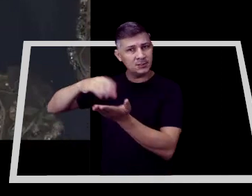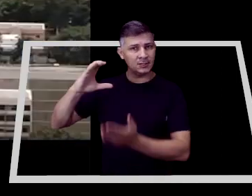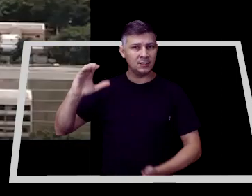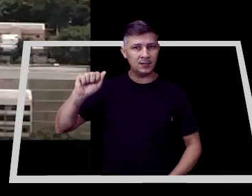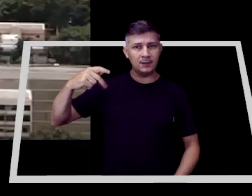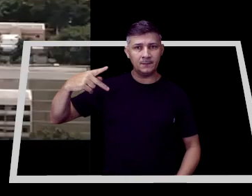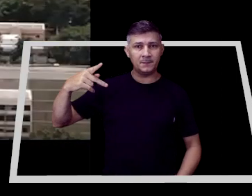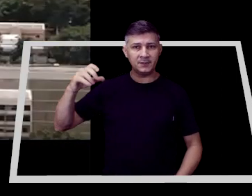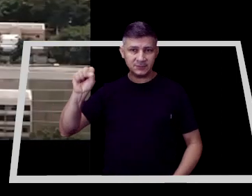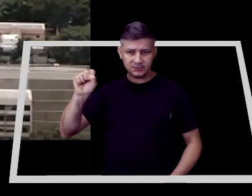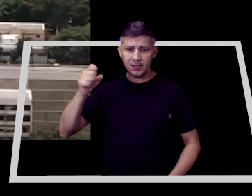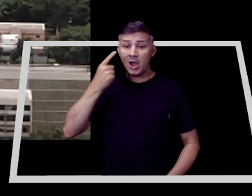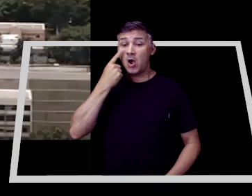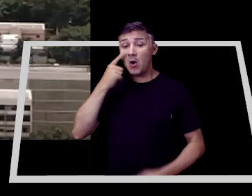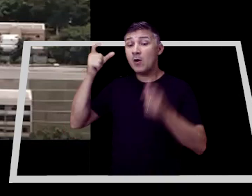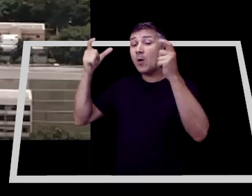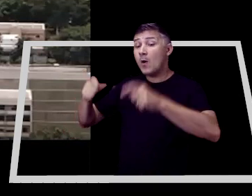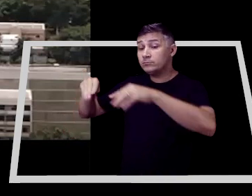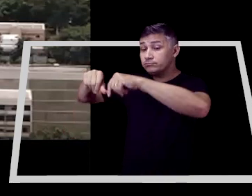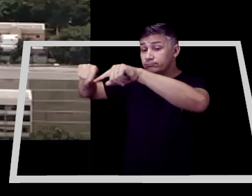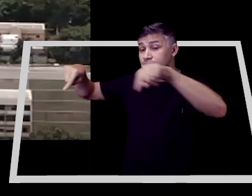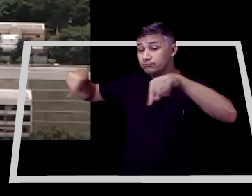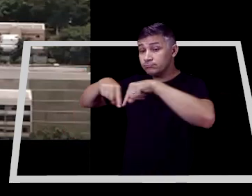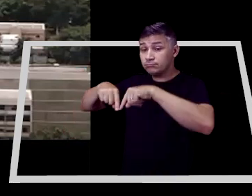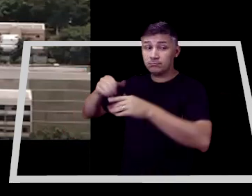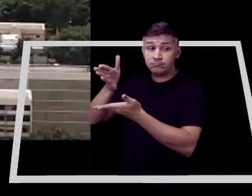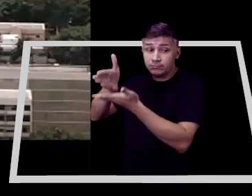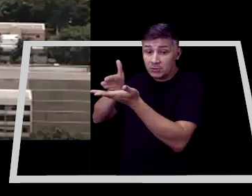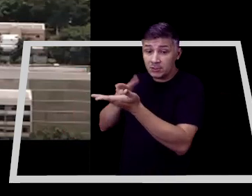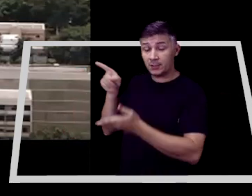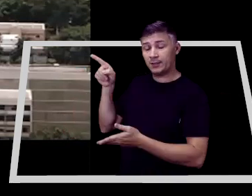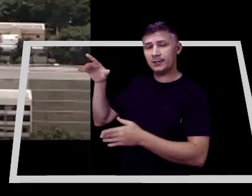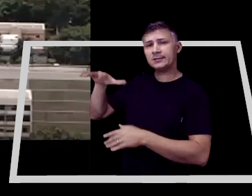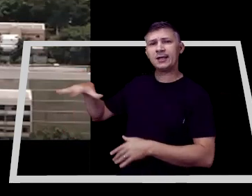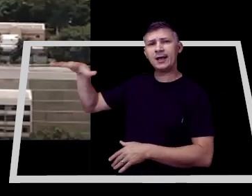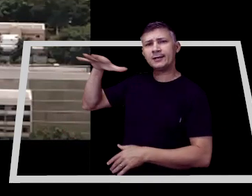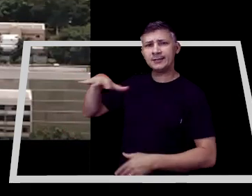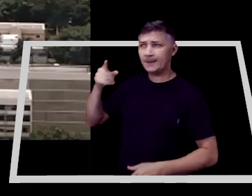quadras na asa sul, justamente entre